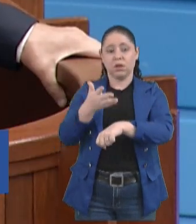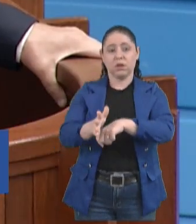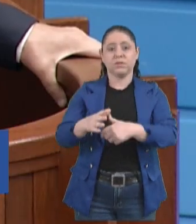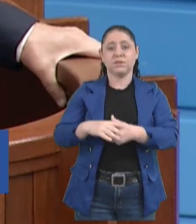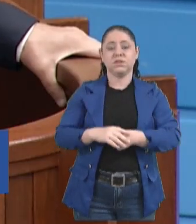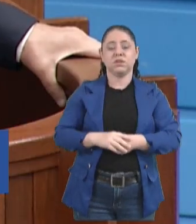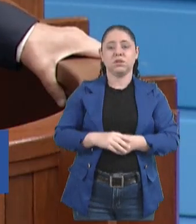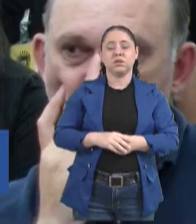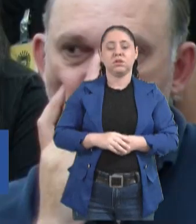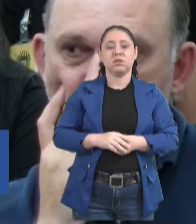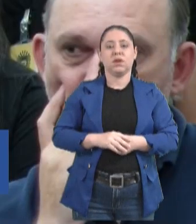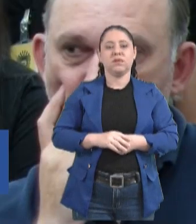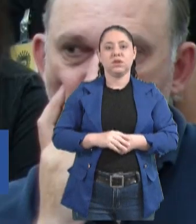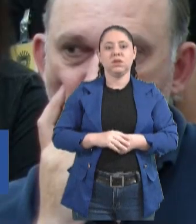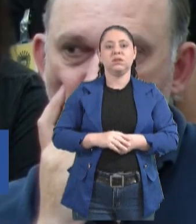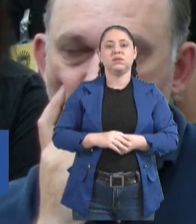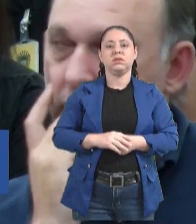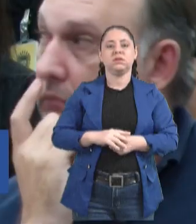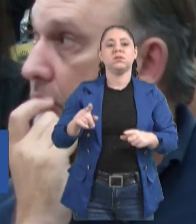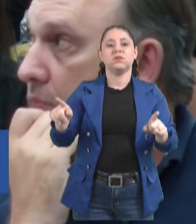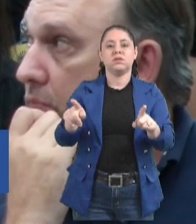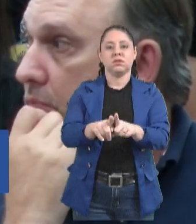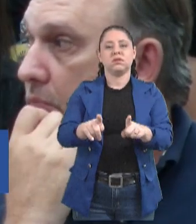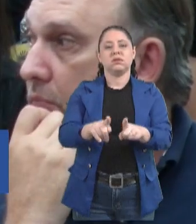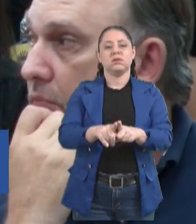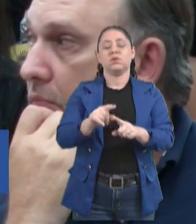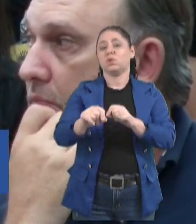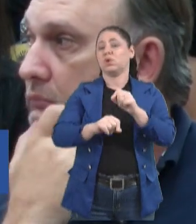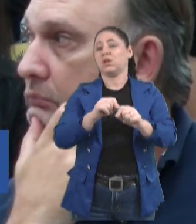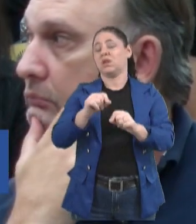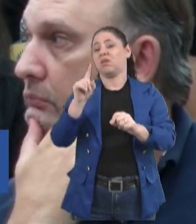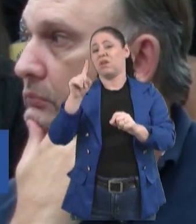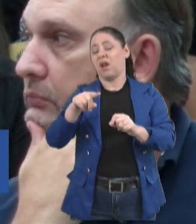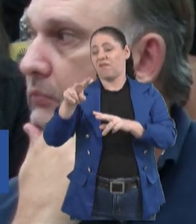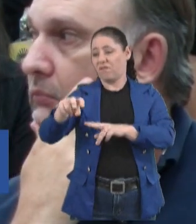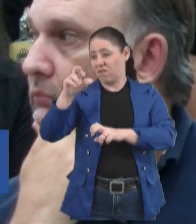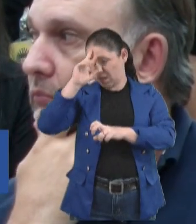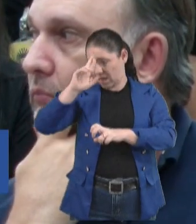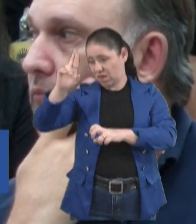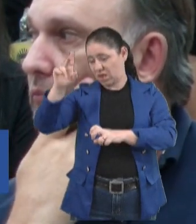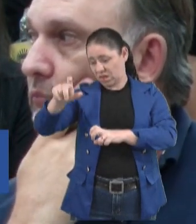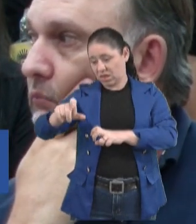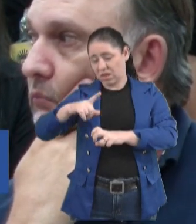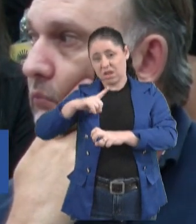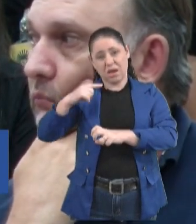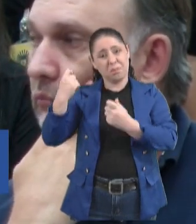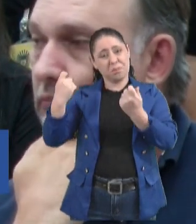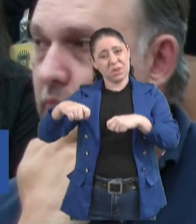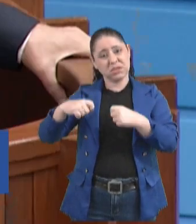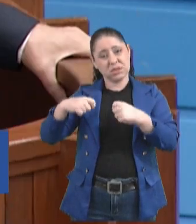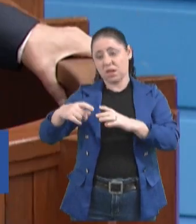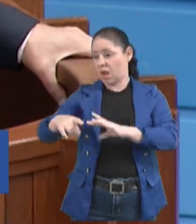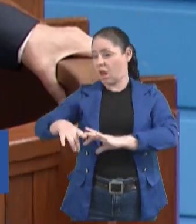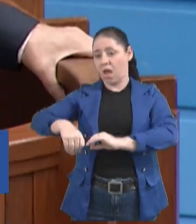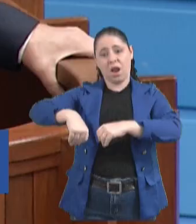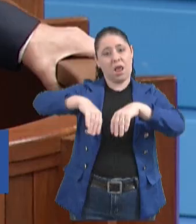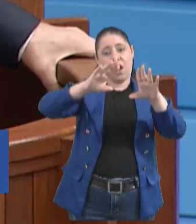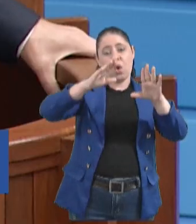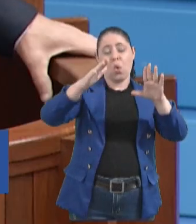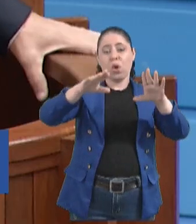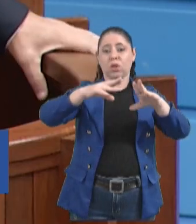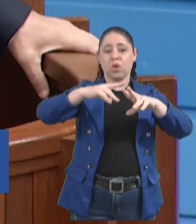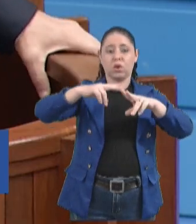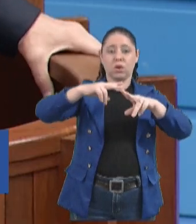degradante, insalubre, desumano, a fazenda deve ser disponibilizada para a